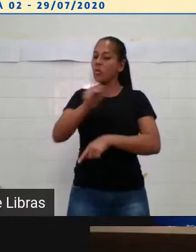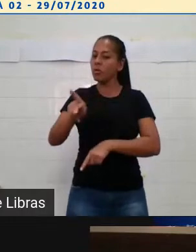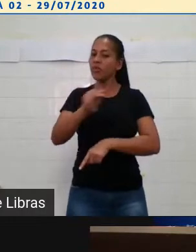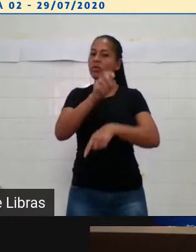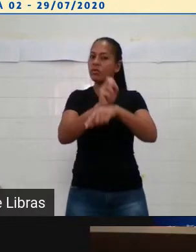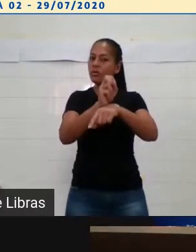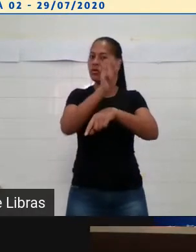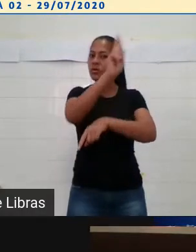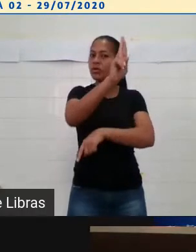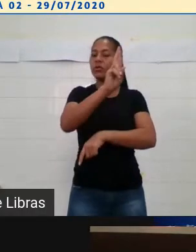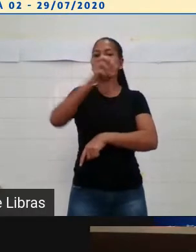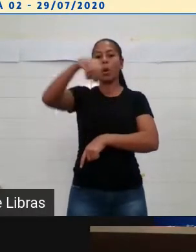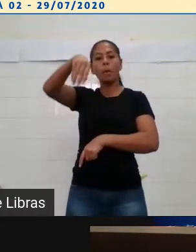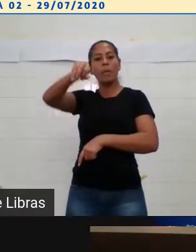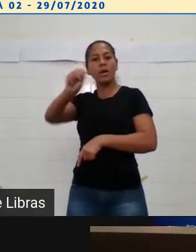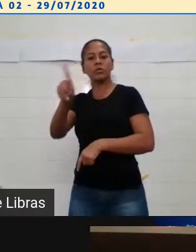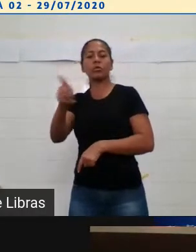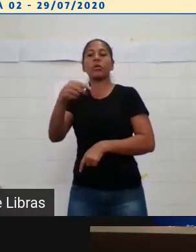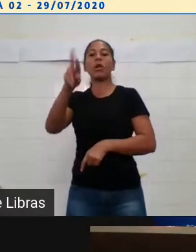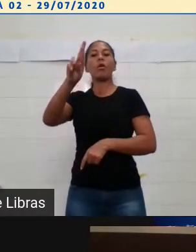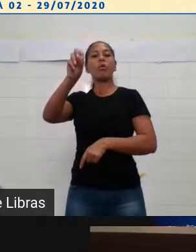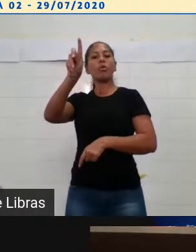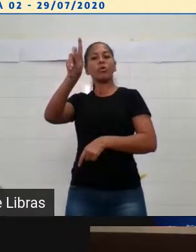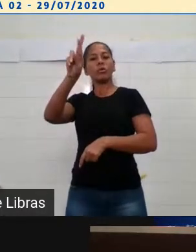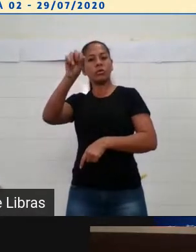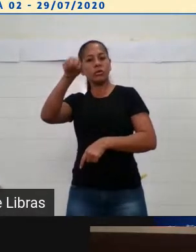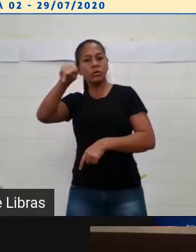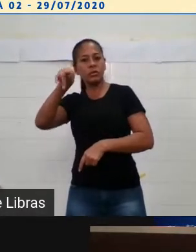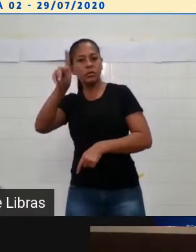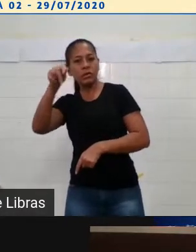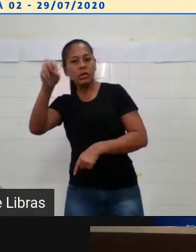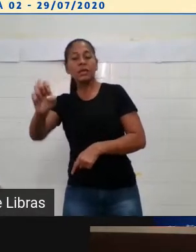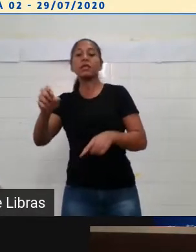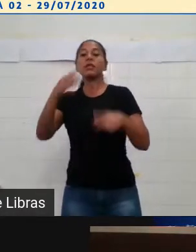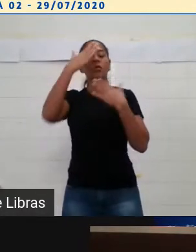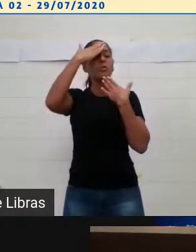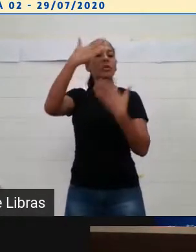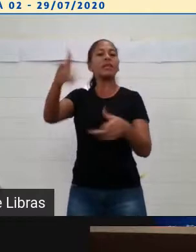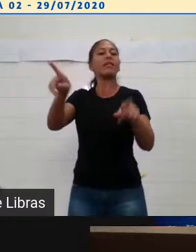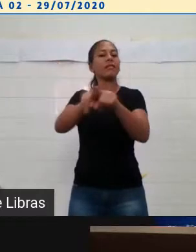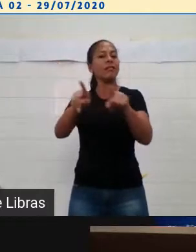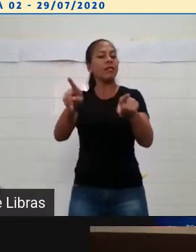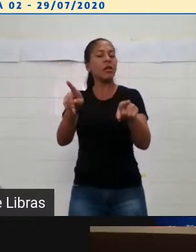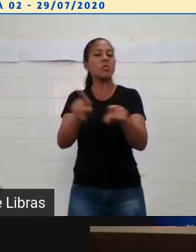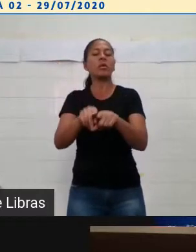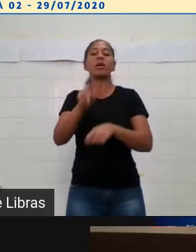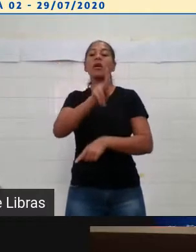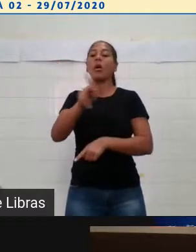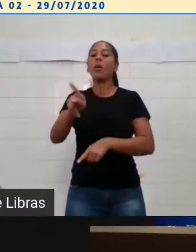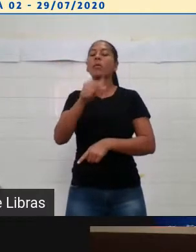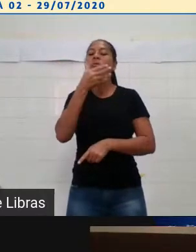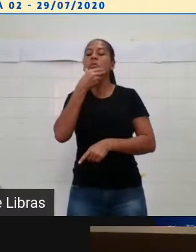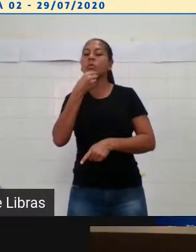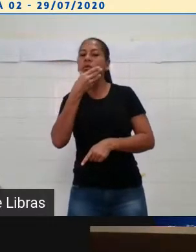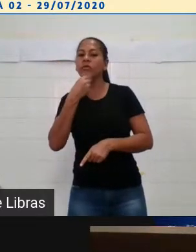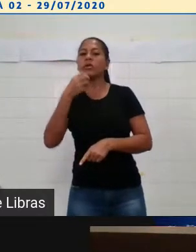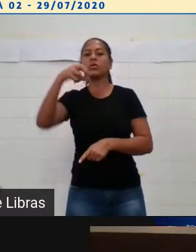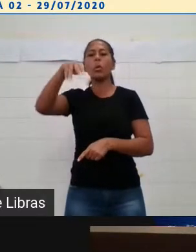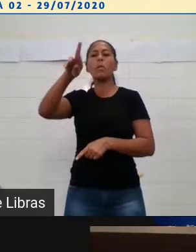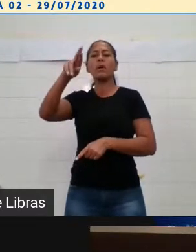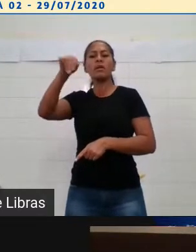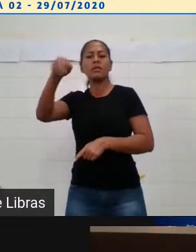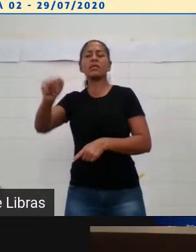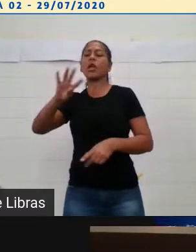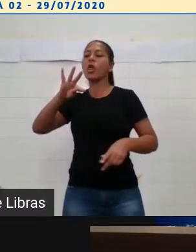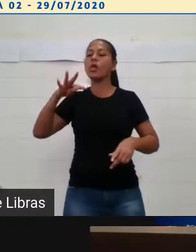com explicações tão pontuais e significativas. Obrigada também ao Luiz Carlos, à Maria Silene, enfim, a todos os